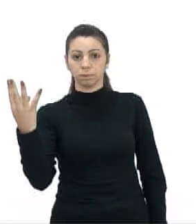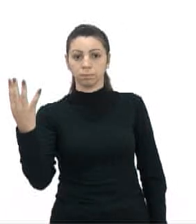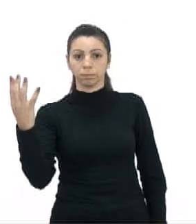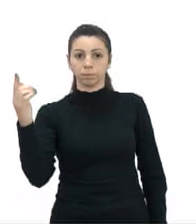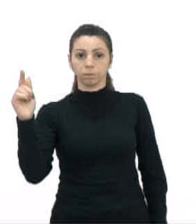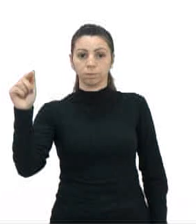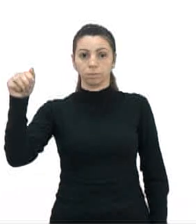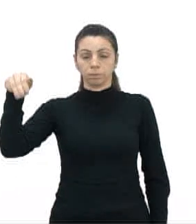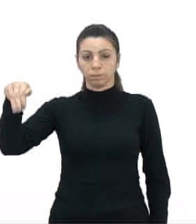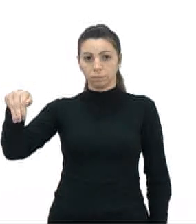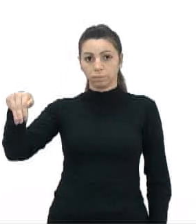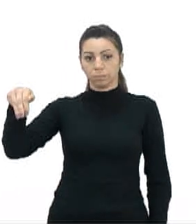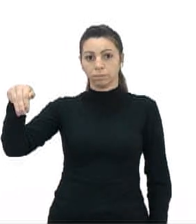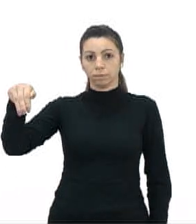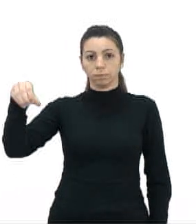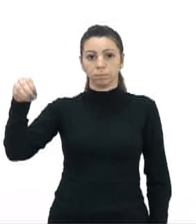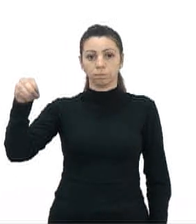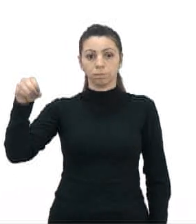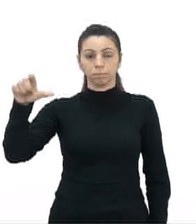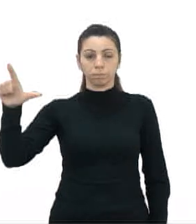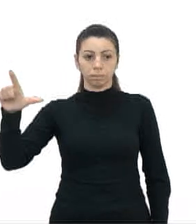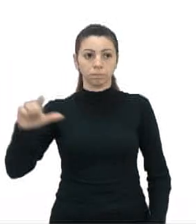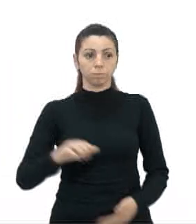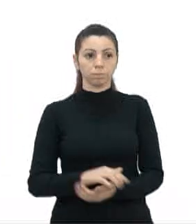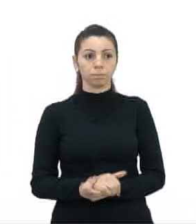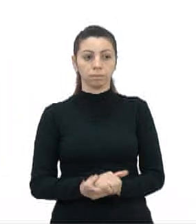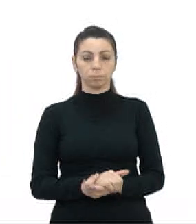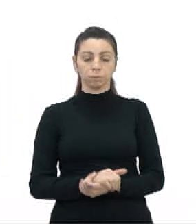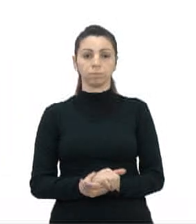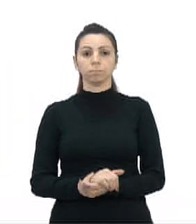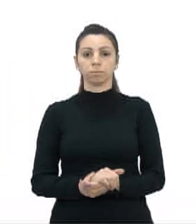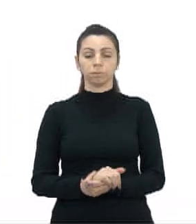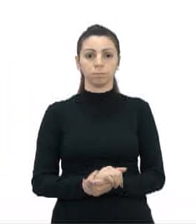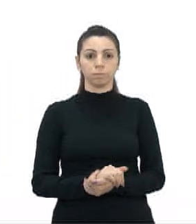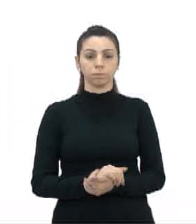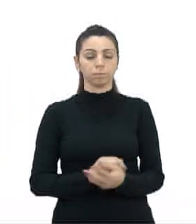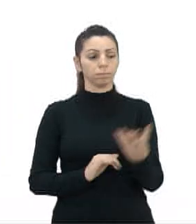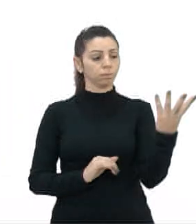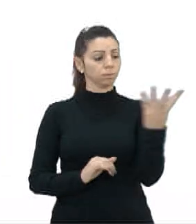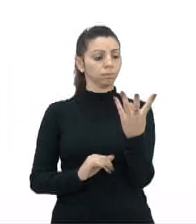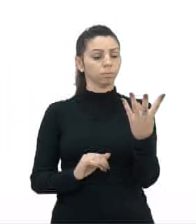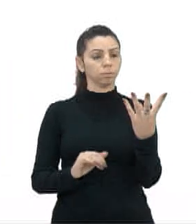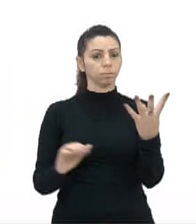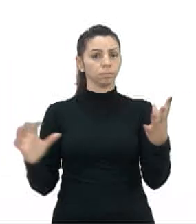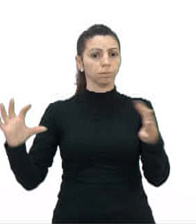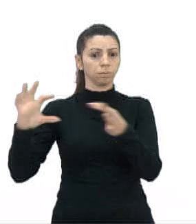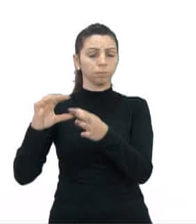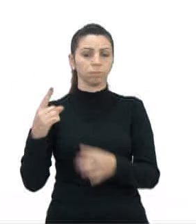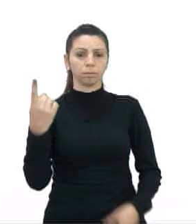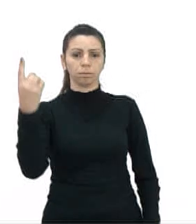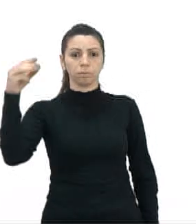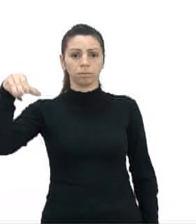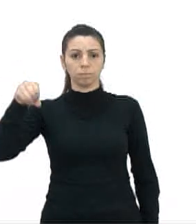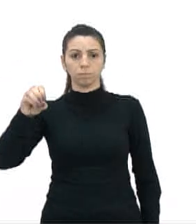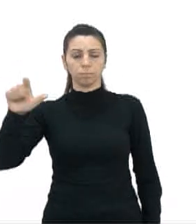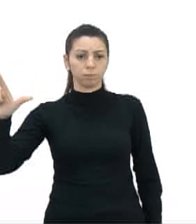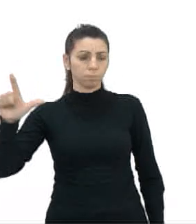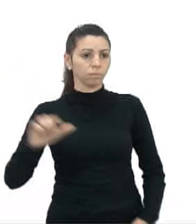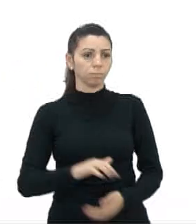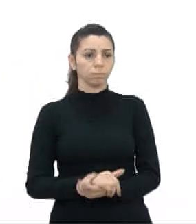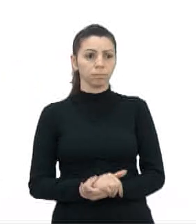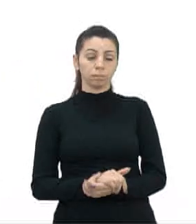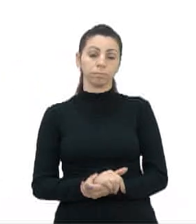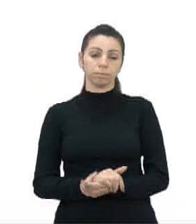saber, essas 44 gramas equivalem a 1 mol. O exercício diz que eu tenho